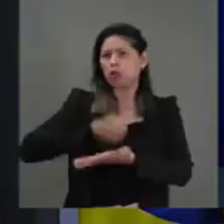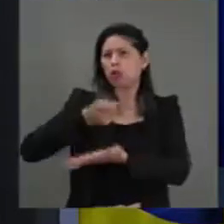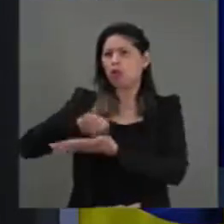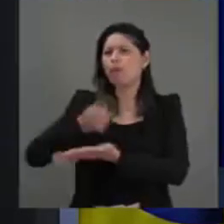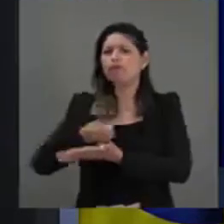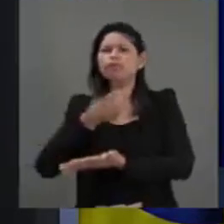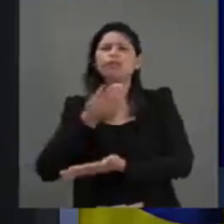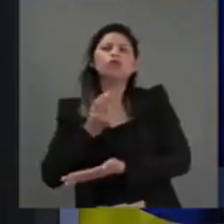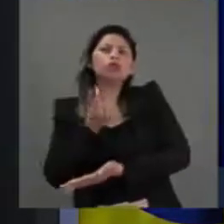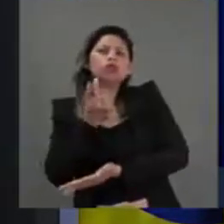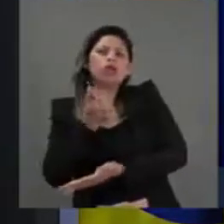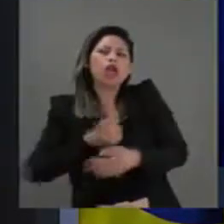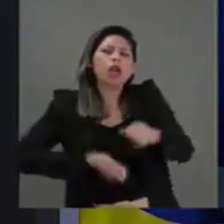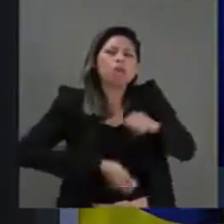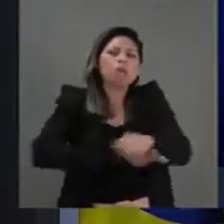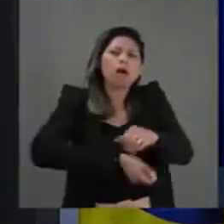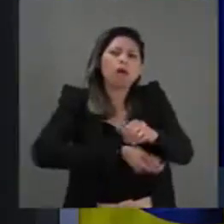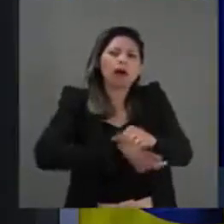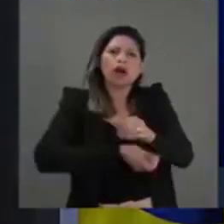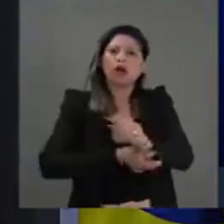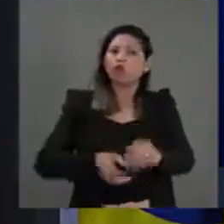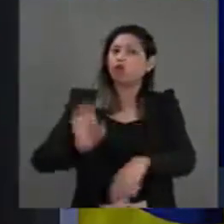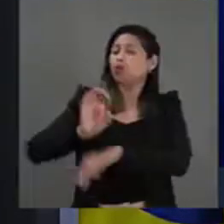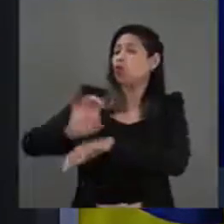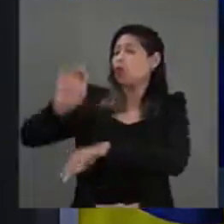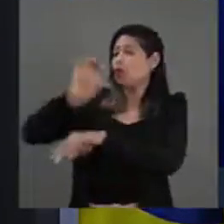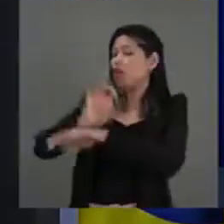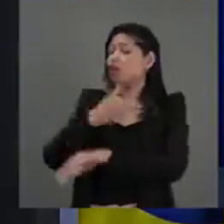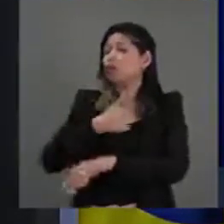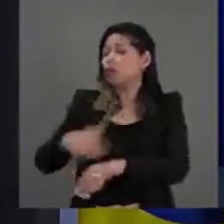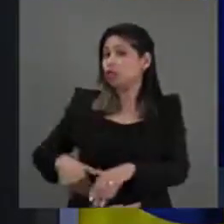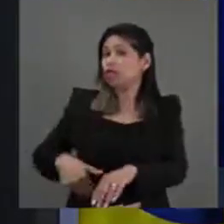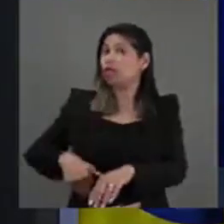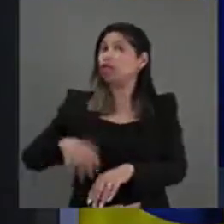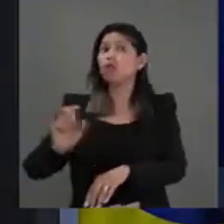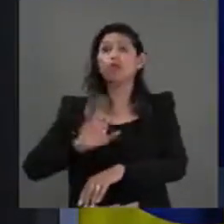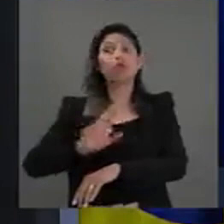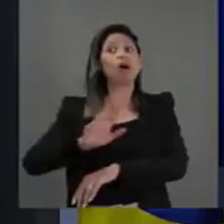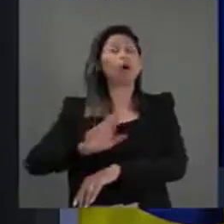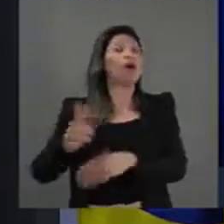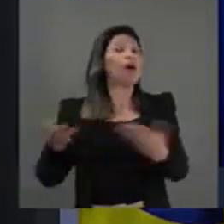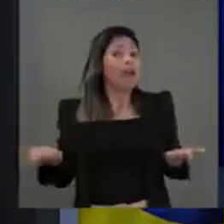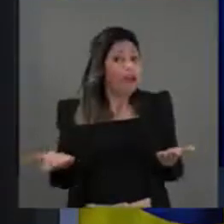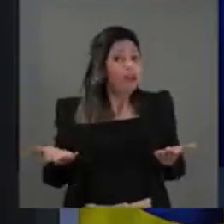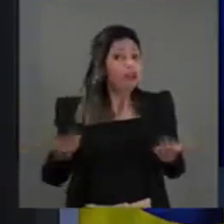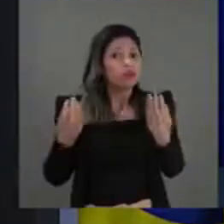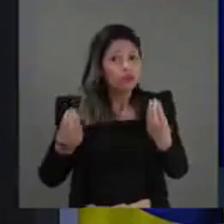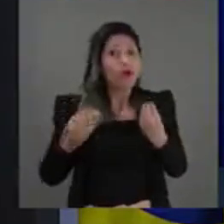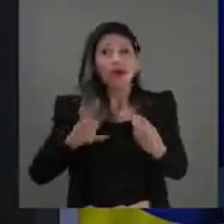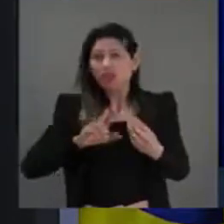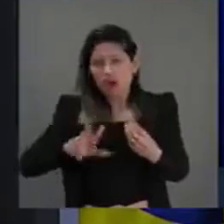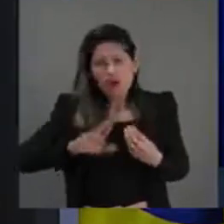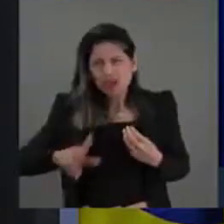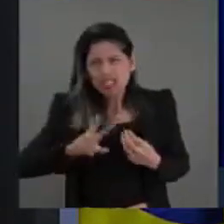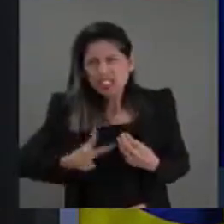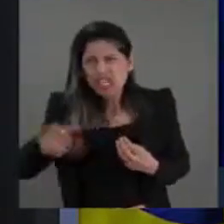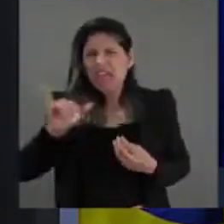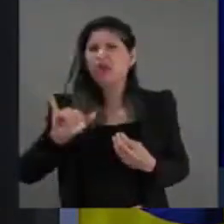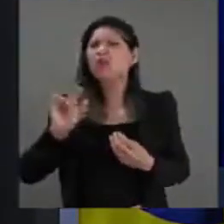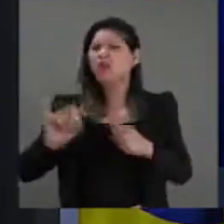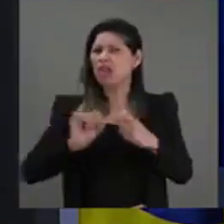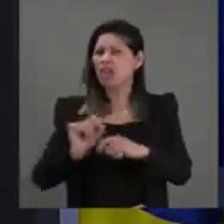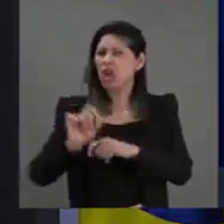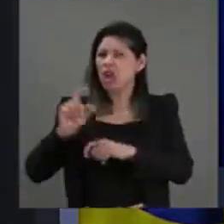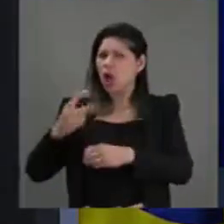propina lá no governo do estado do Ceará, não vai sair, ele disse isso, não vai sair em nenhum